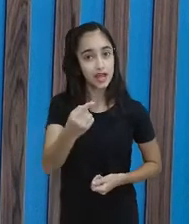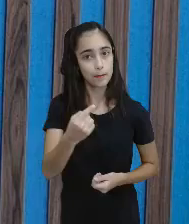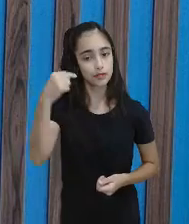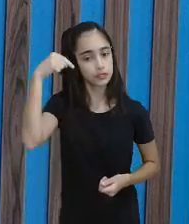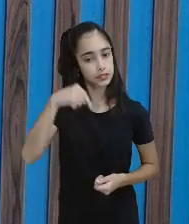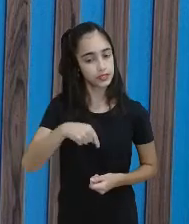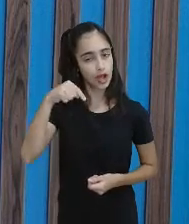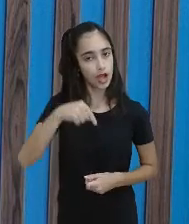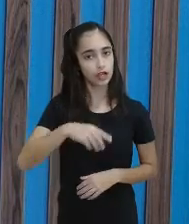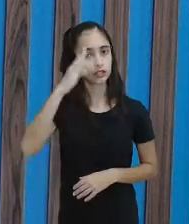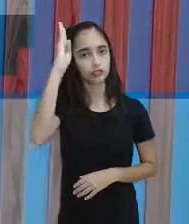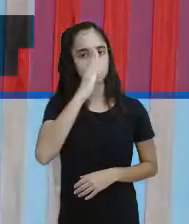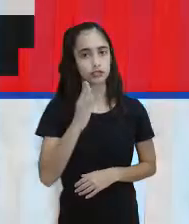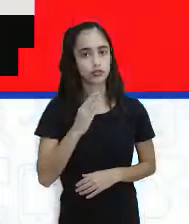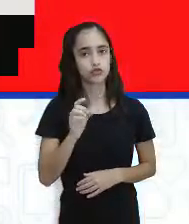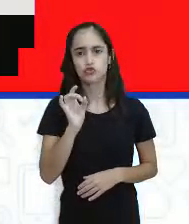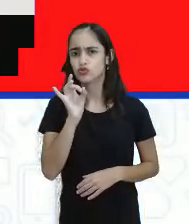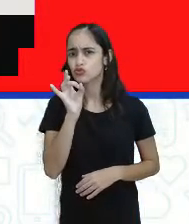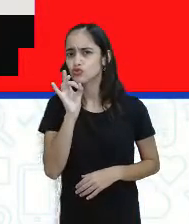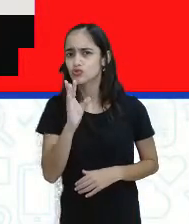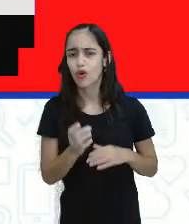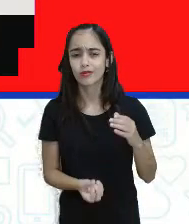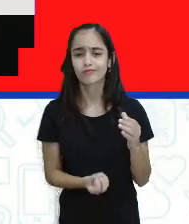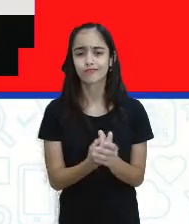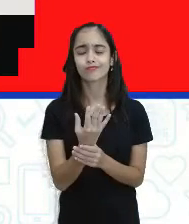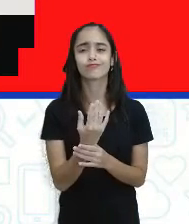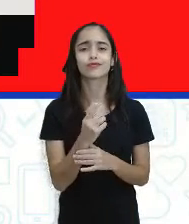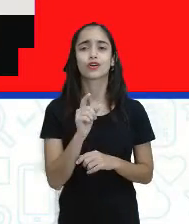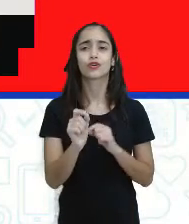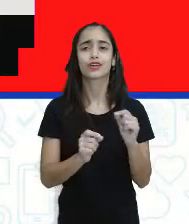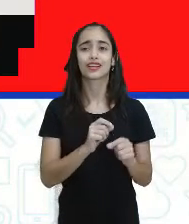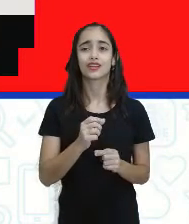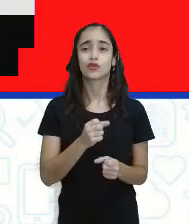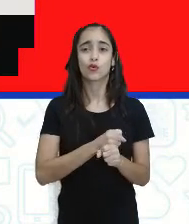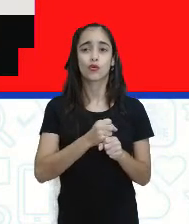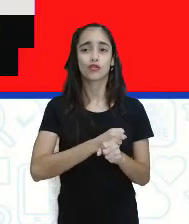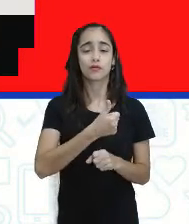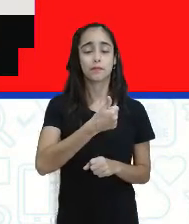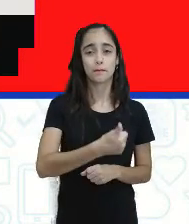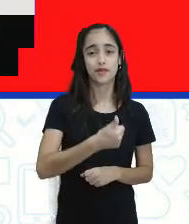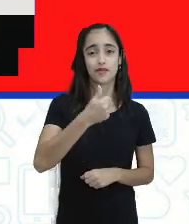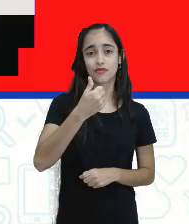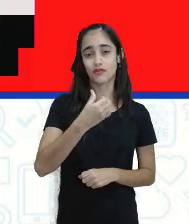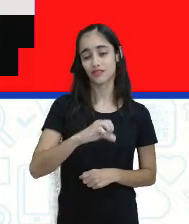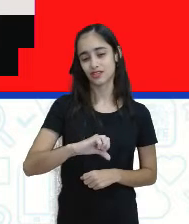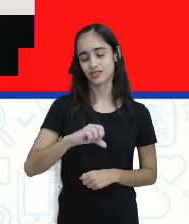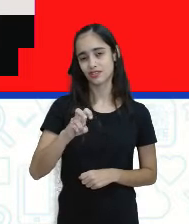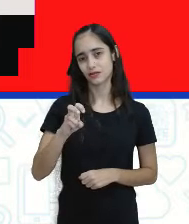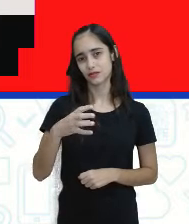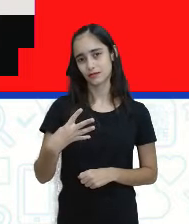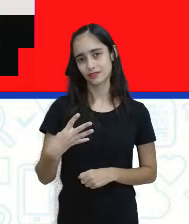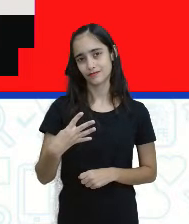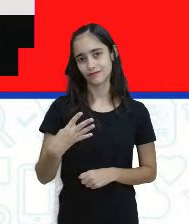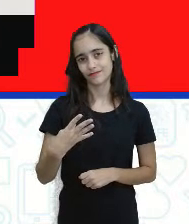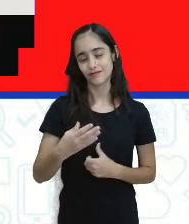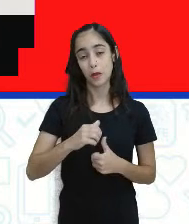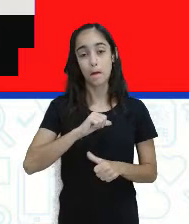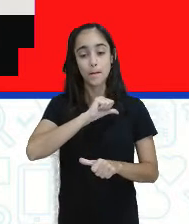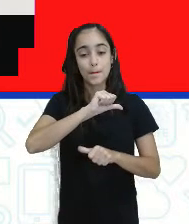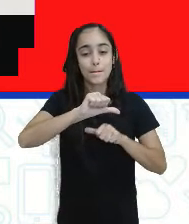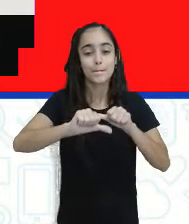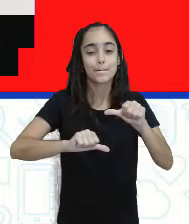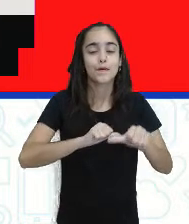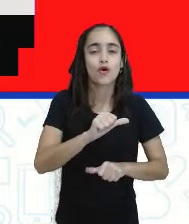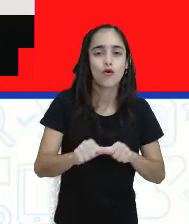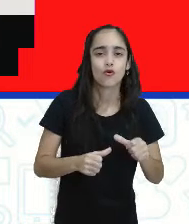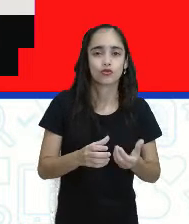ela foi criada apenas em 1954. E ela transformou o voleibol brasileiro, né? Ou